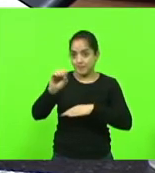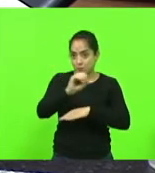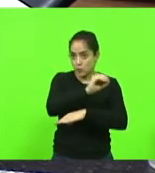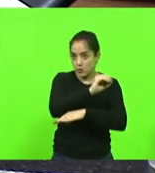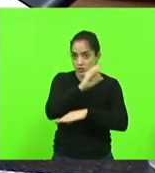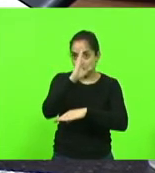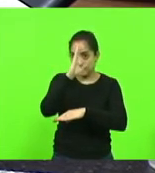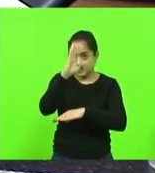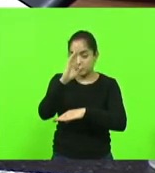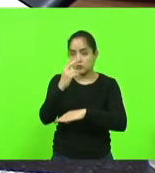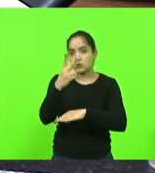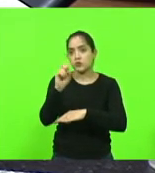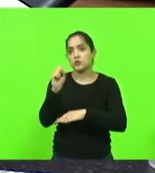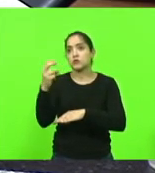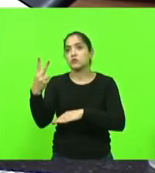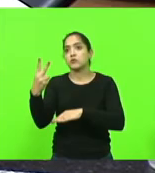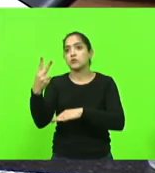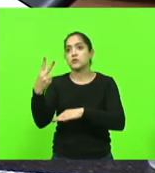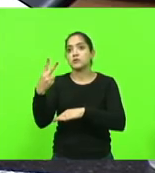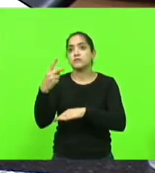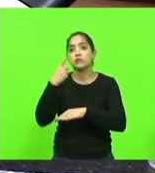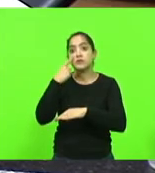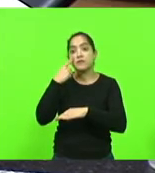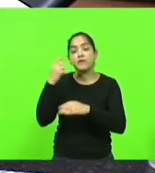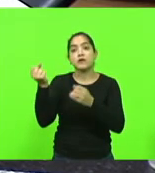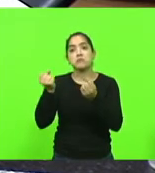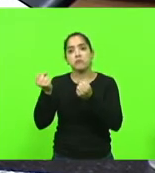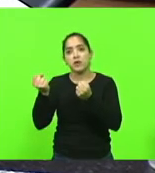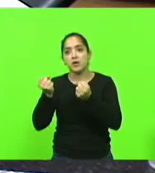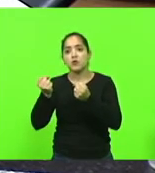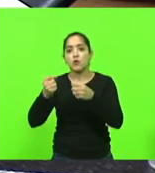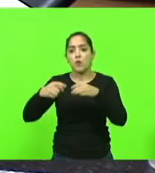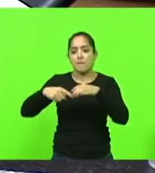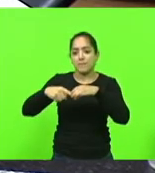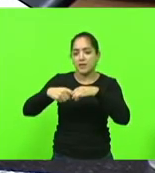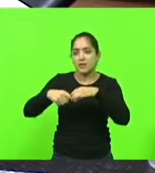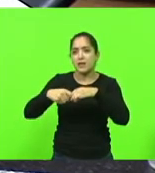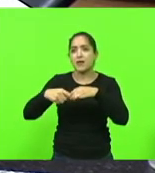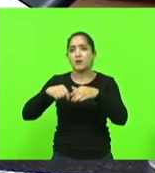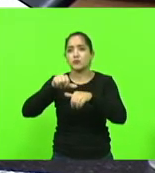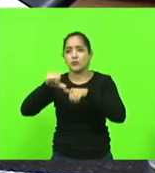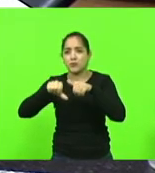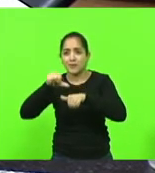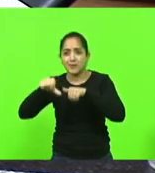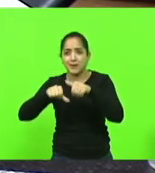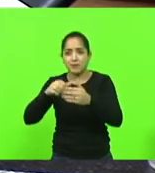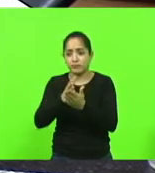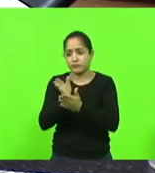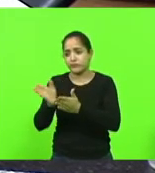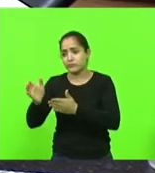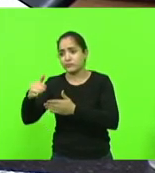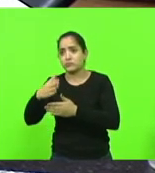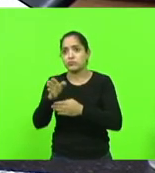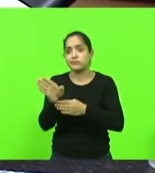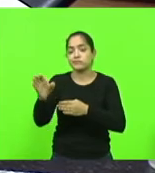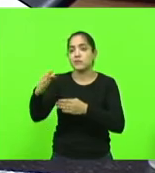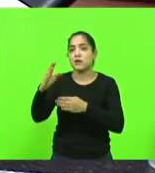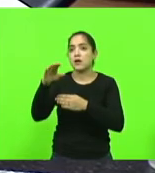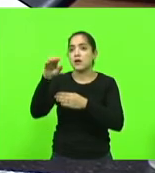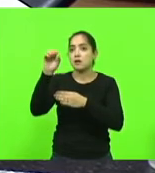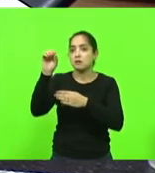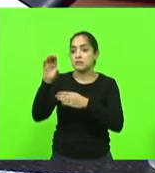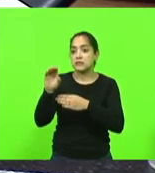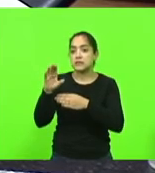na BR-282, encontrar veículos trocando pneu, veículo que sai da pista, em dias de chuva não tem sinalização, tem